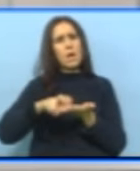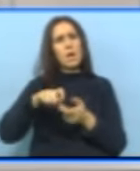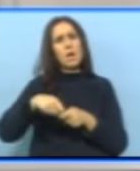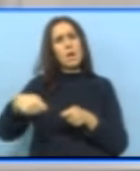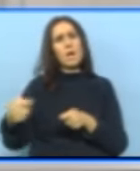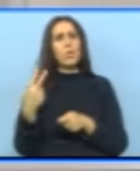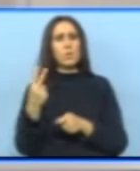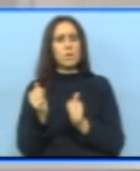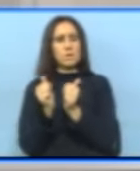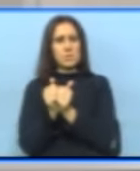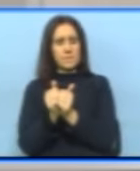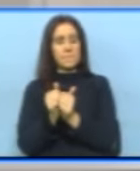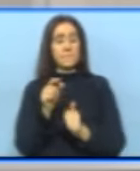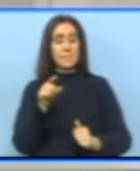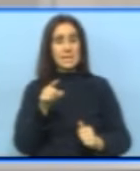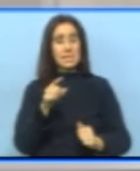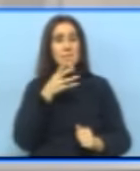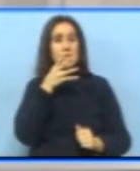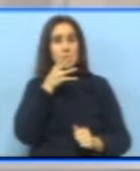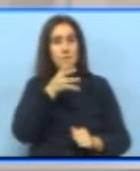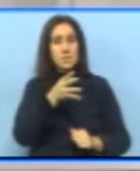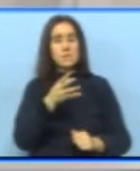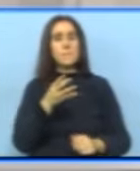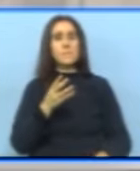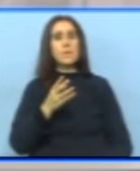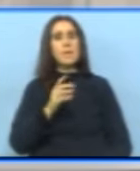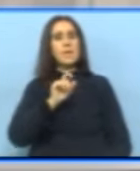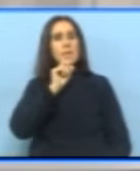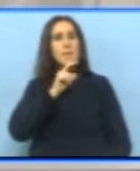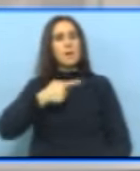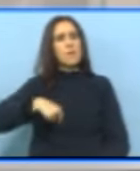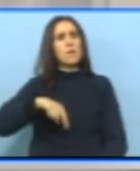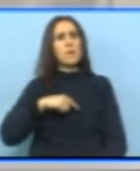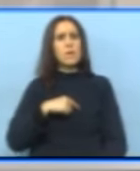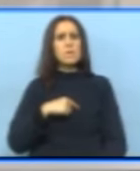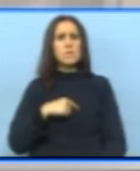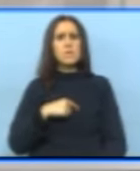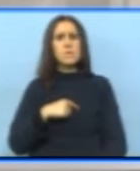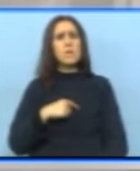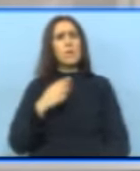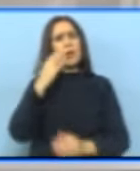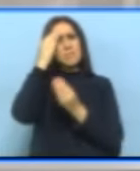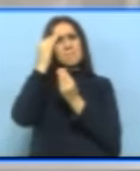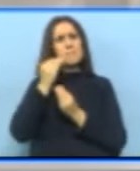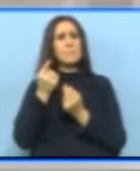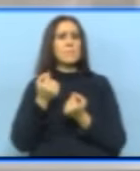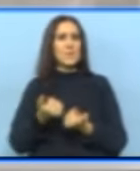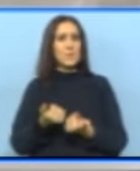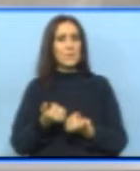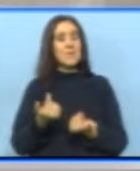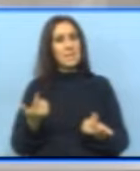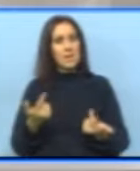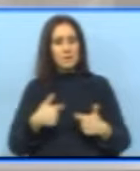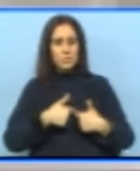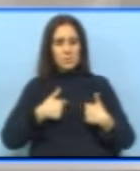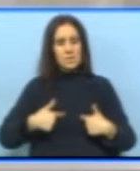é esta referência a uma capacidade que nós cultivamos pouco, que é a da generosidade